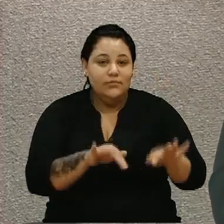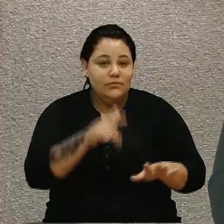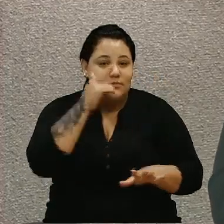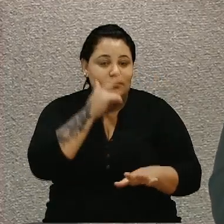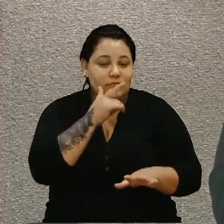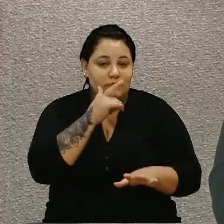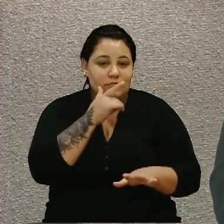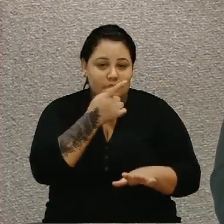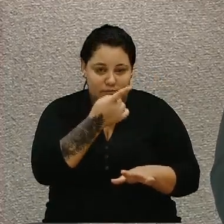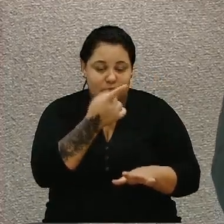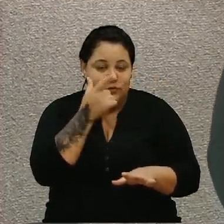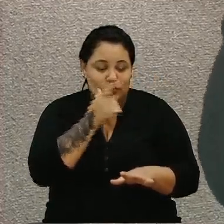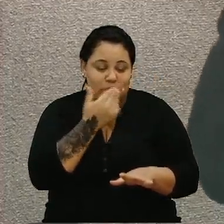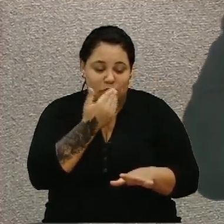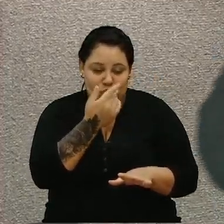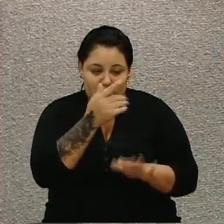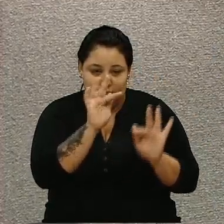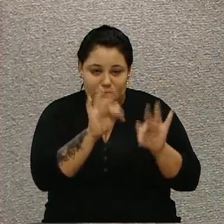concluir,